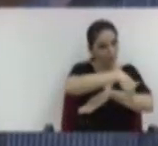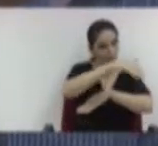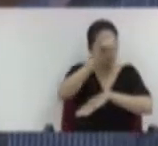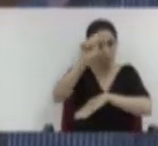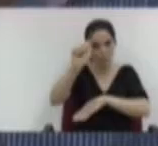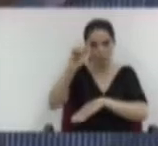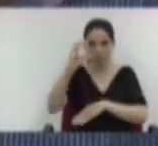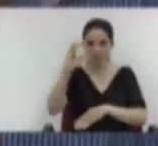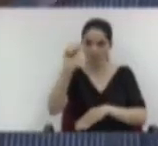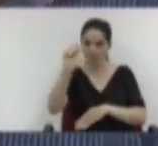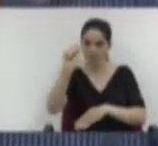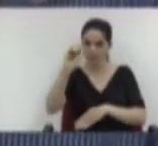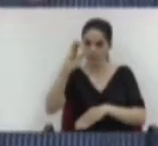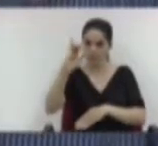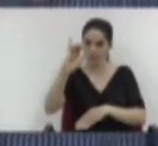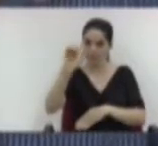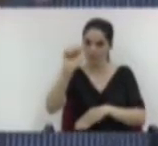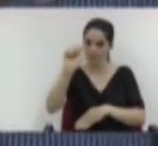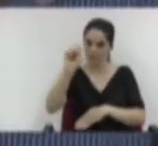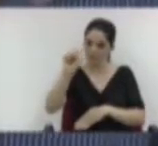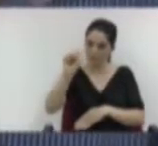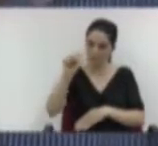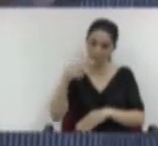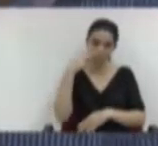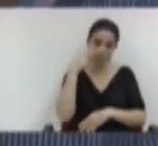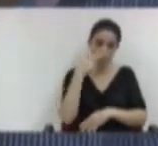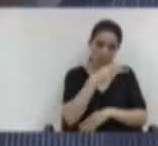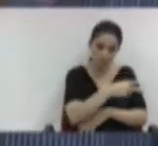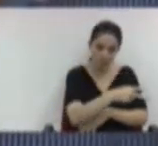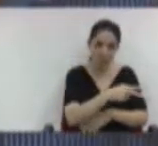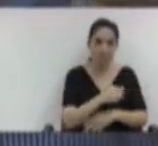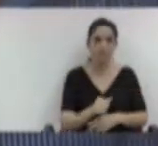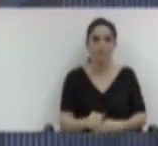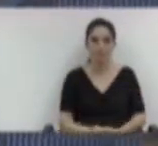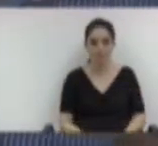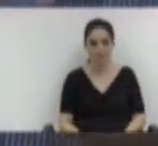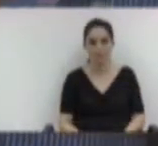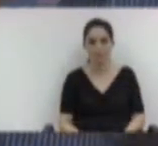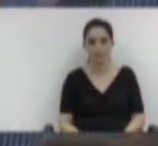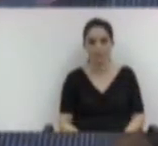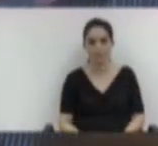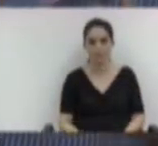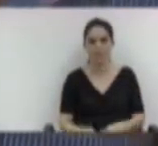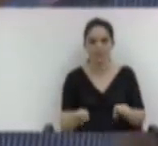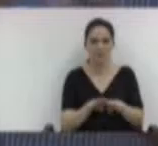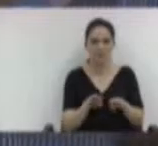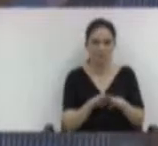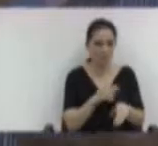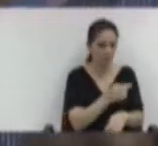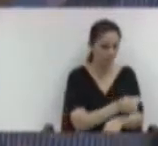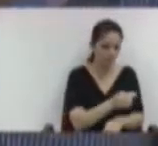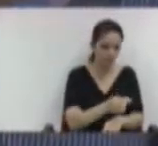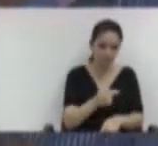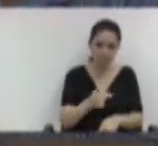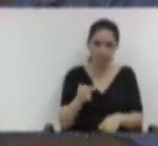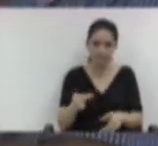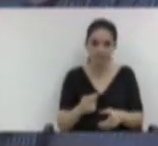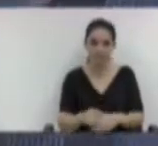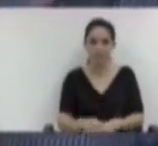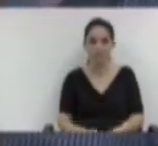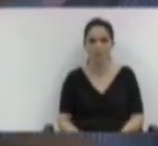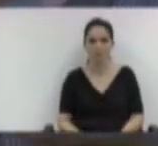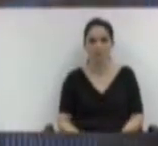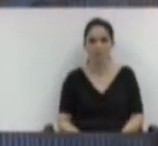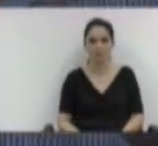que possa tirar esses veículos inservíveis, lá bem como as peças. Eles desmancham o veículo, fica a